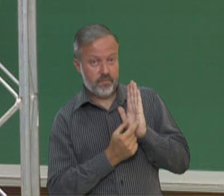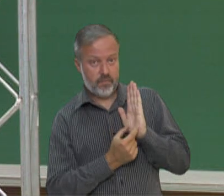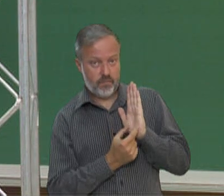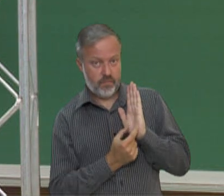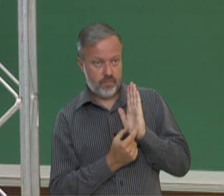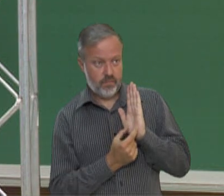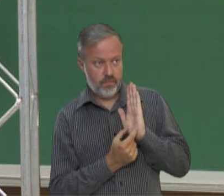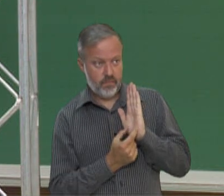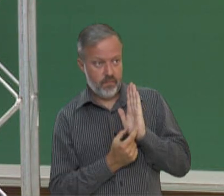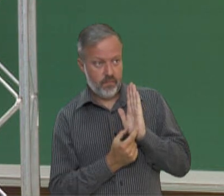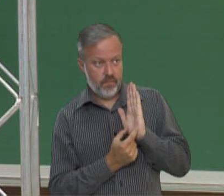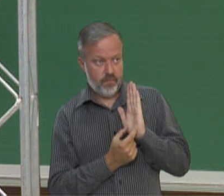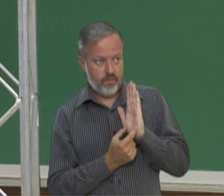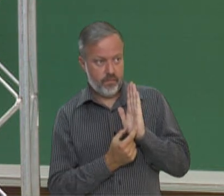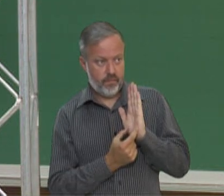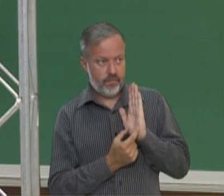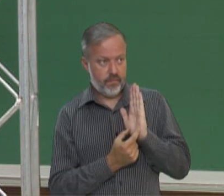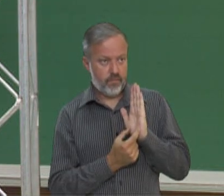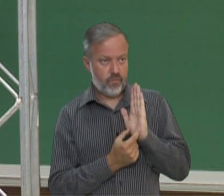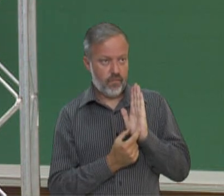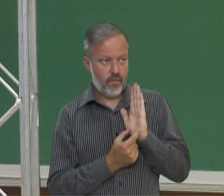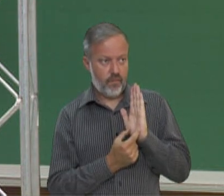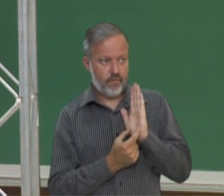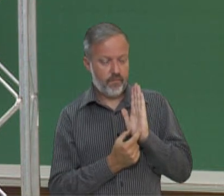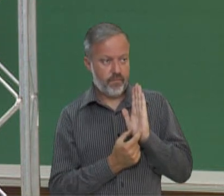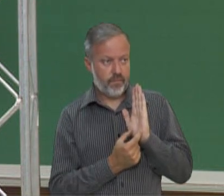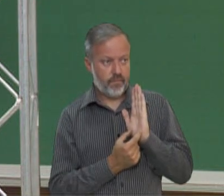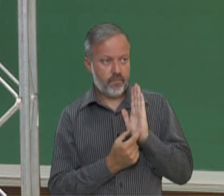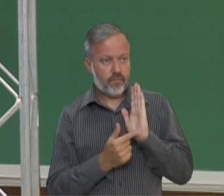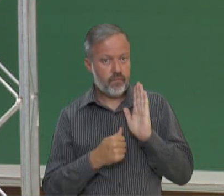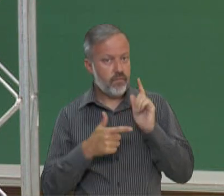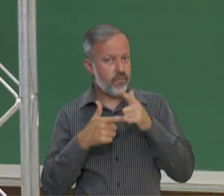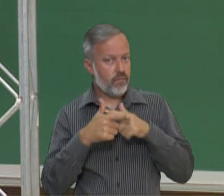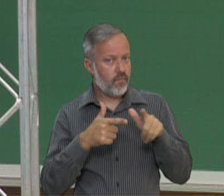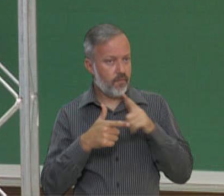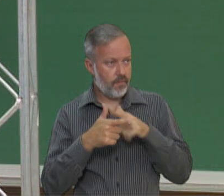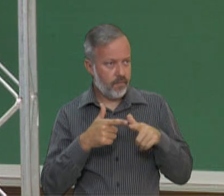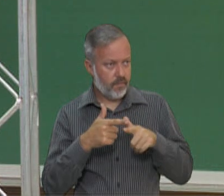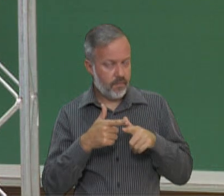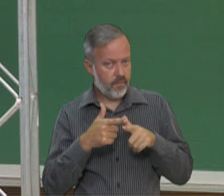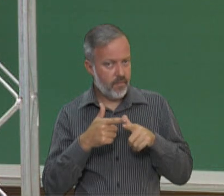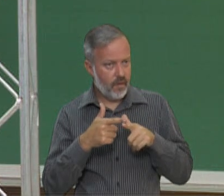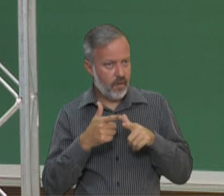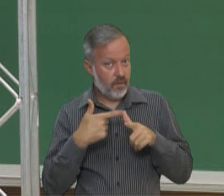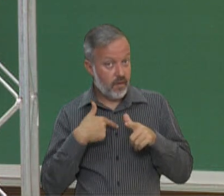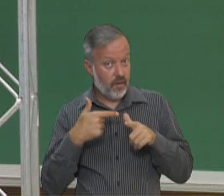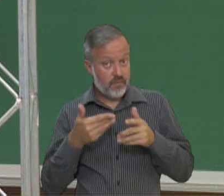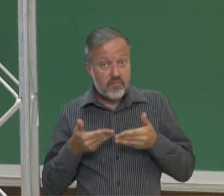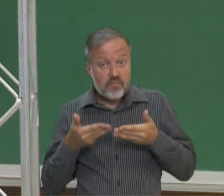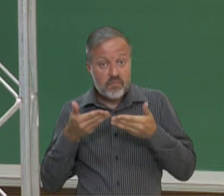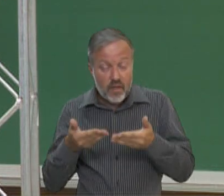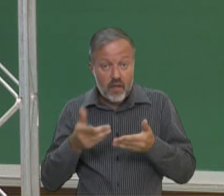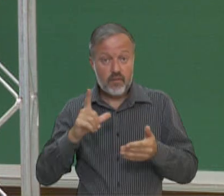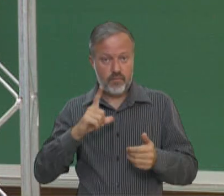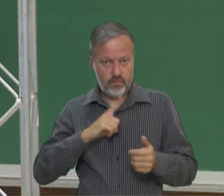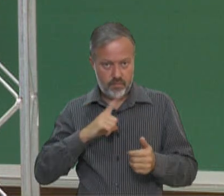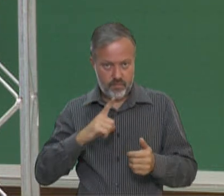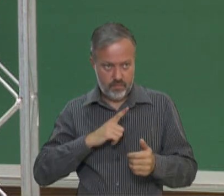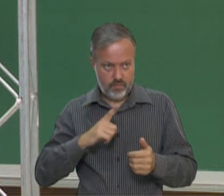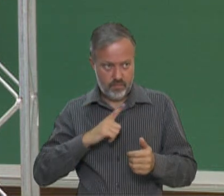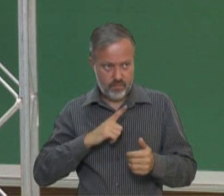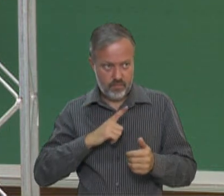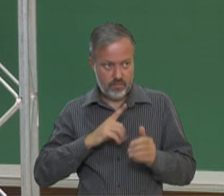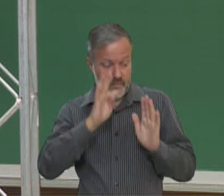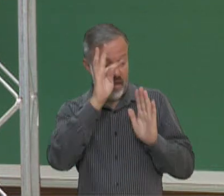uma das carências, um dos problemas que favoreceram a Espanha a ter essa